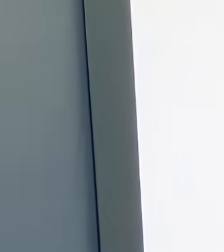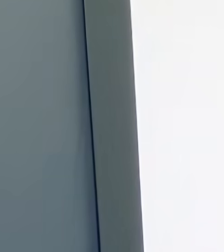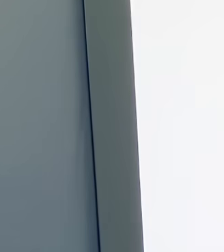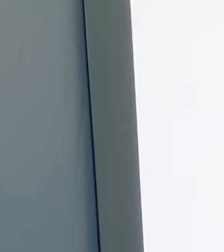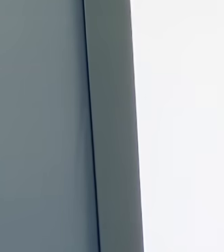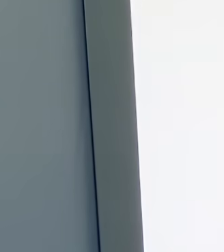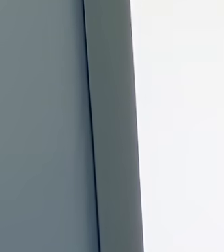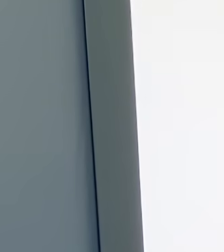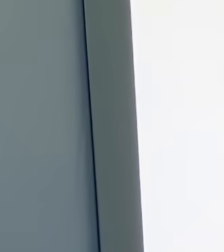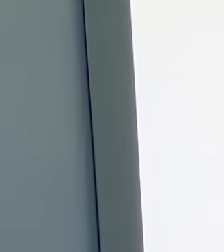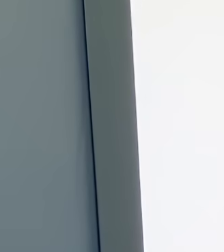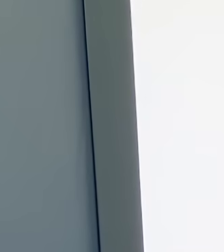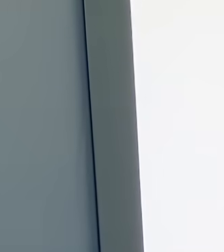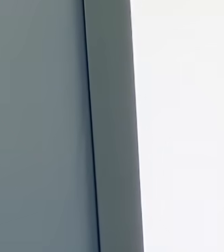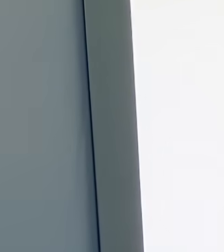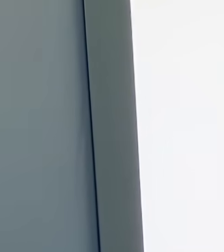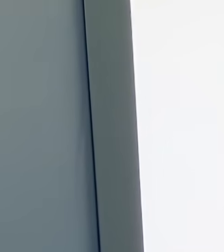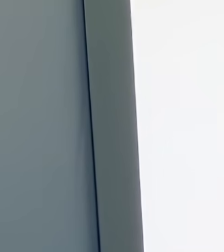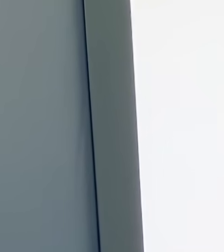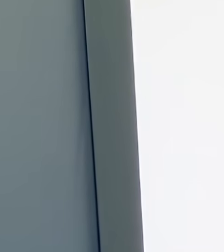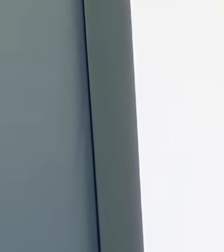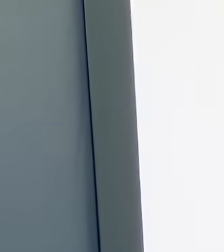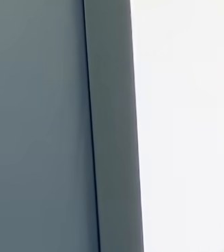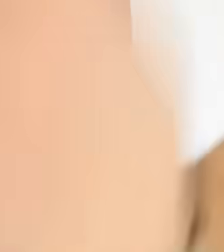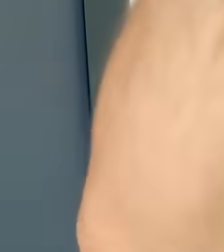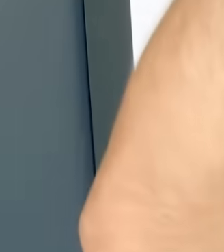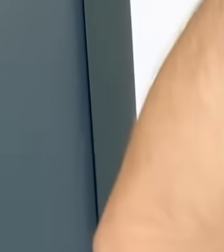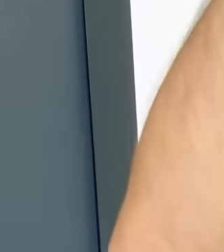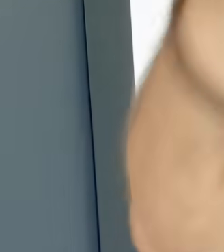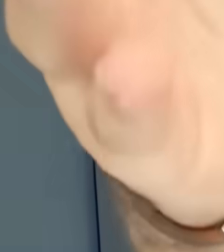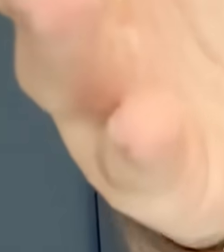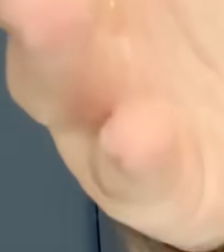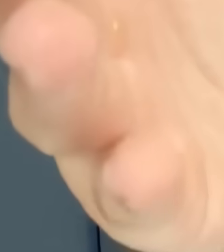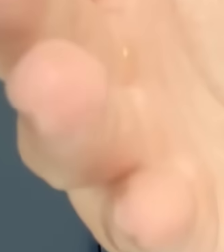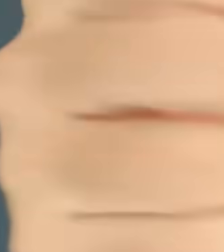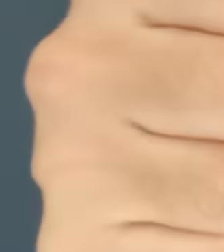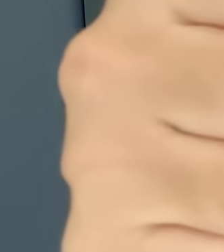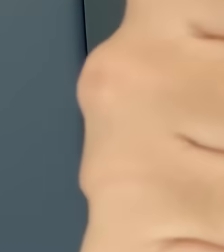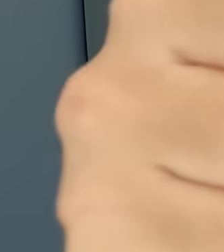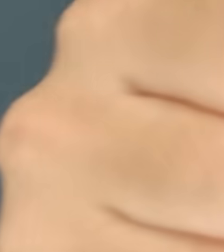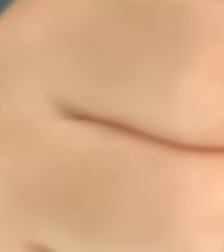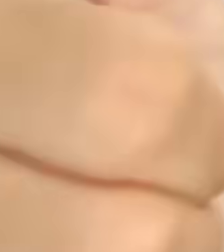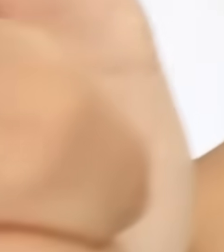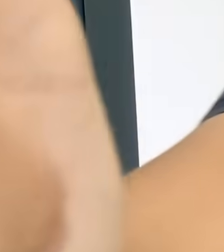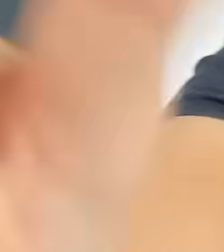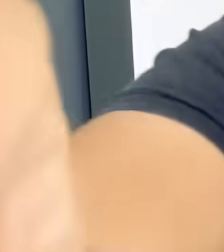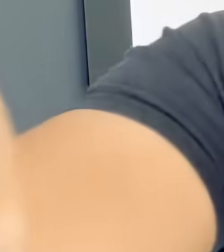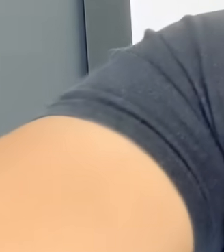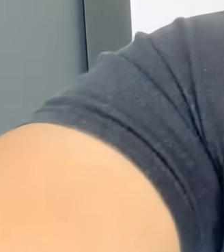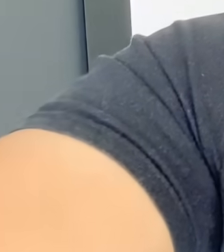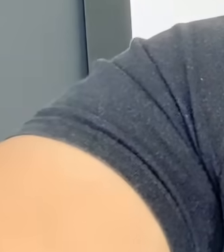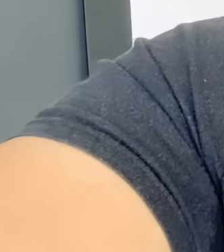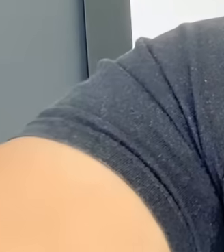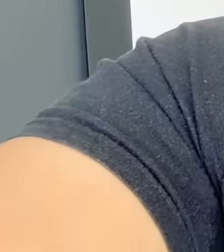Rumble, @luiscamargovlog. Então até o próximo vídeo, valeu!